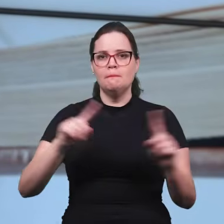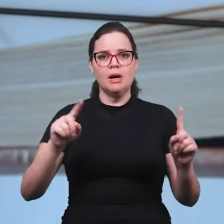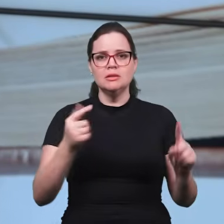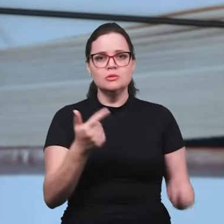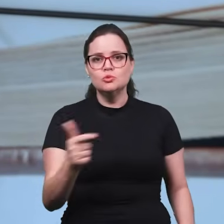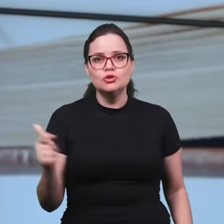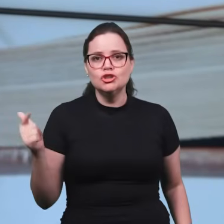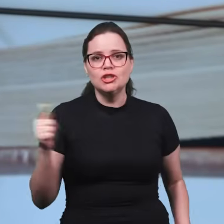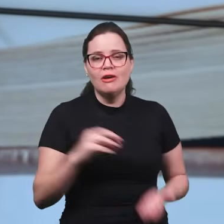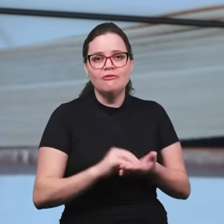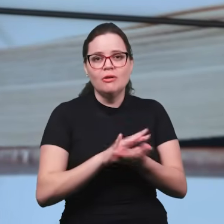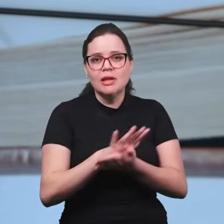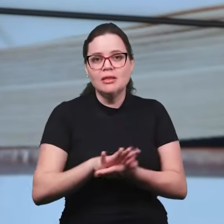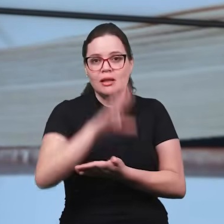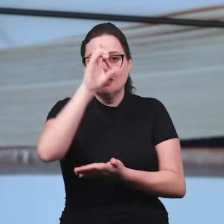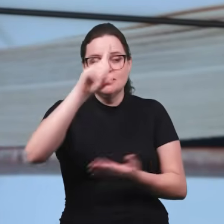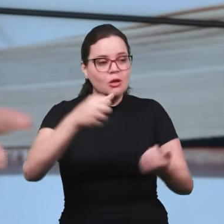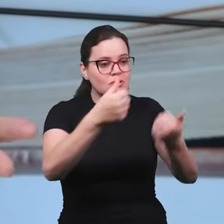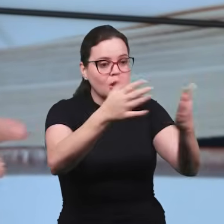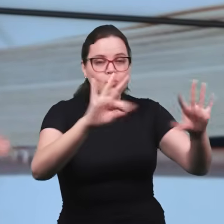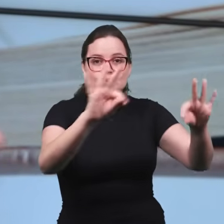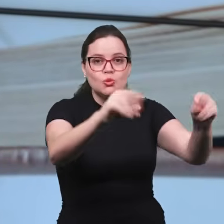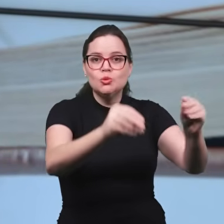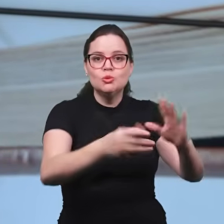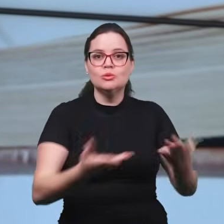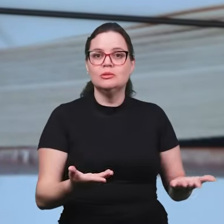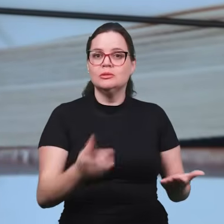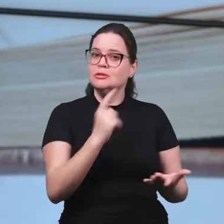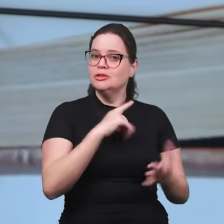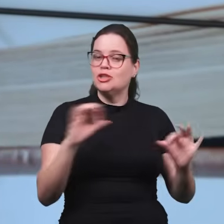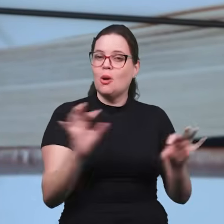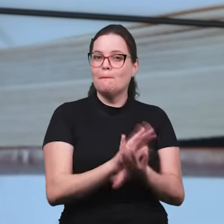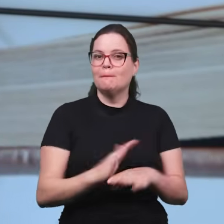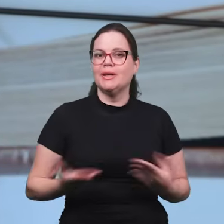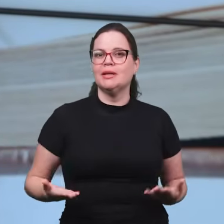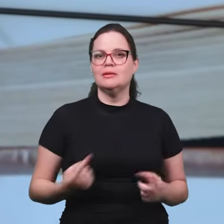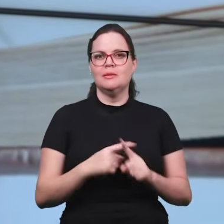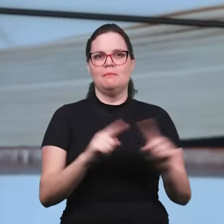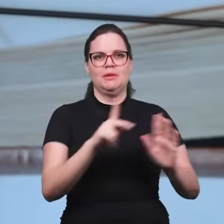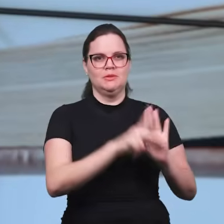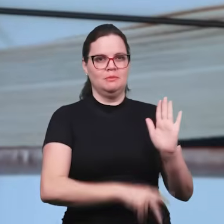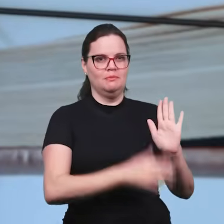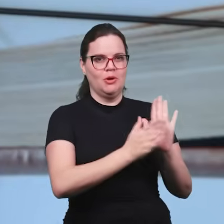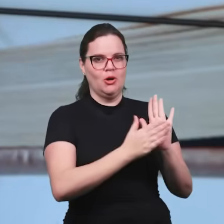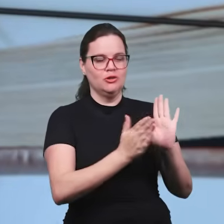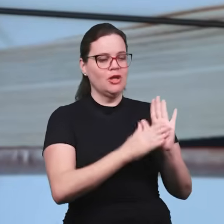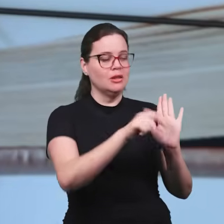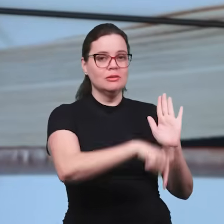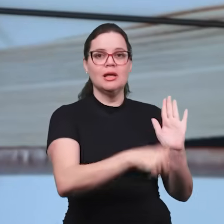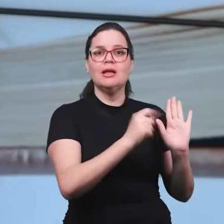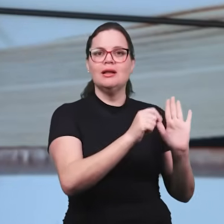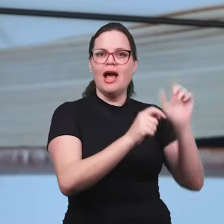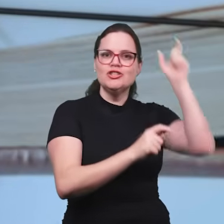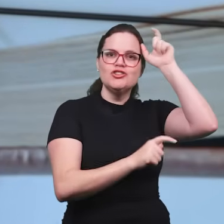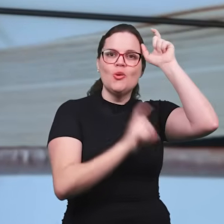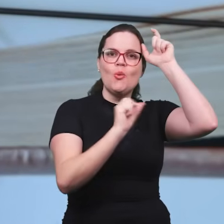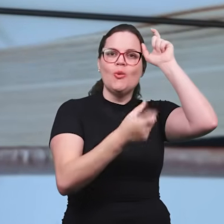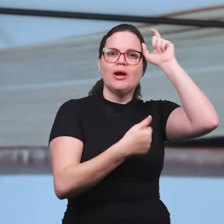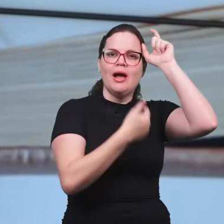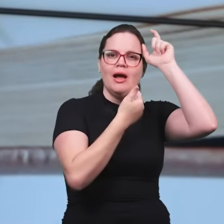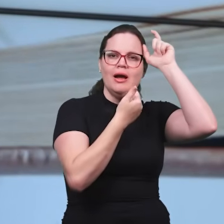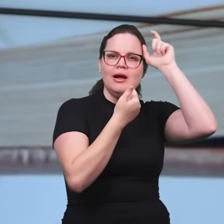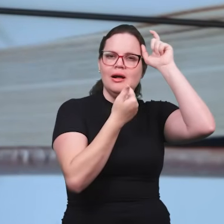deu tudo para eles, Deus preparou tudo. Mas qual é o projeto do adversário? É virar o nosso